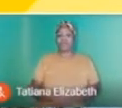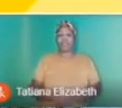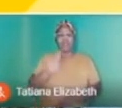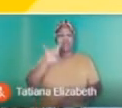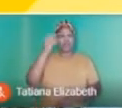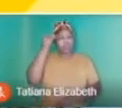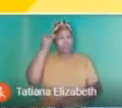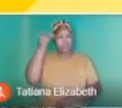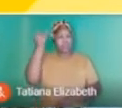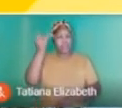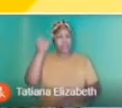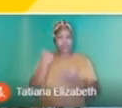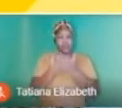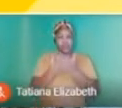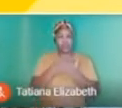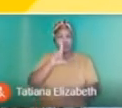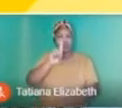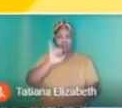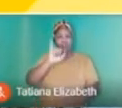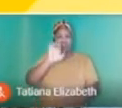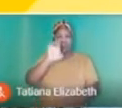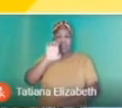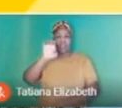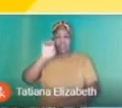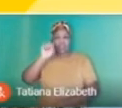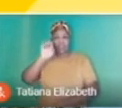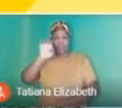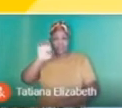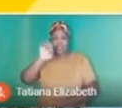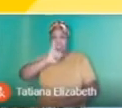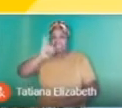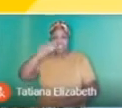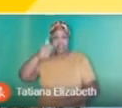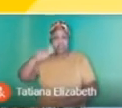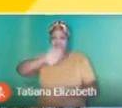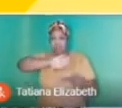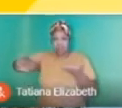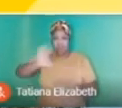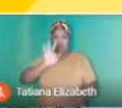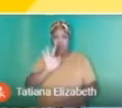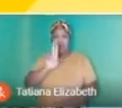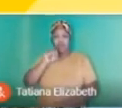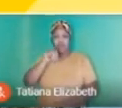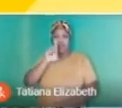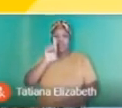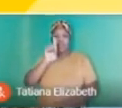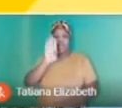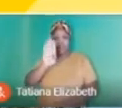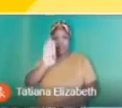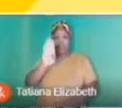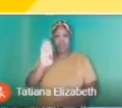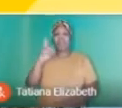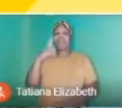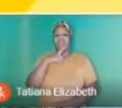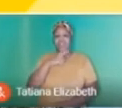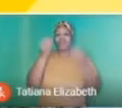estudos do DIEESE apontam que sem o Fundeb, 94% dos alunos da educação básica serão prejudicados,